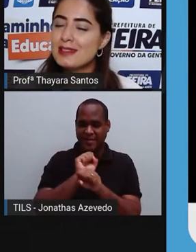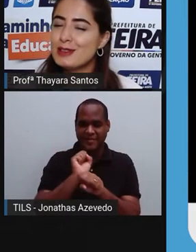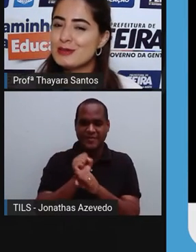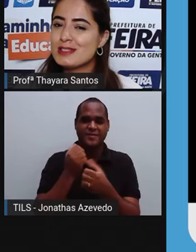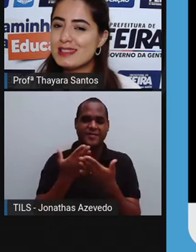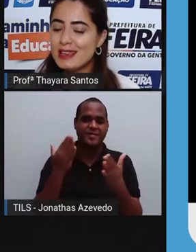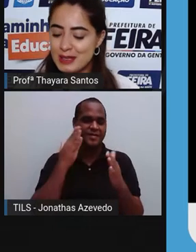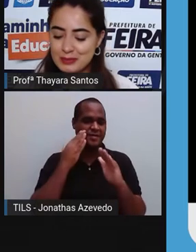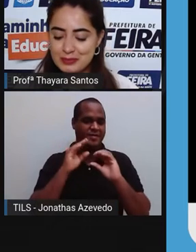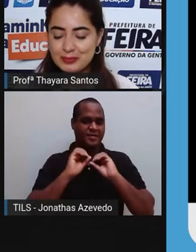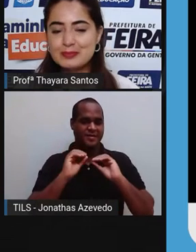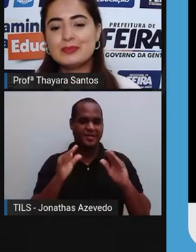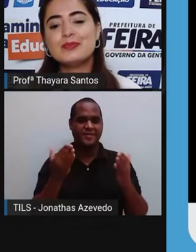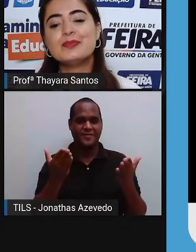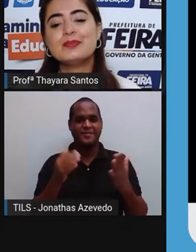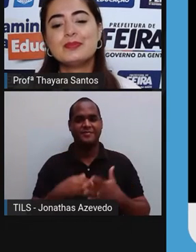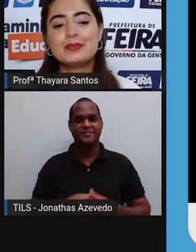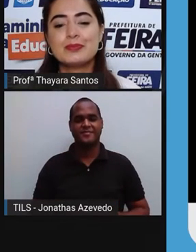na cabecinha de vocês aí.